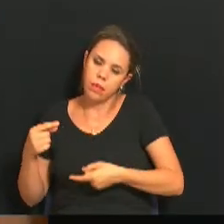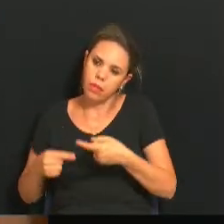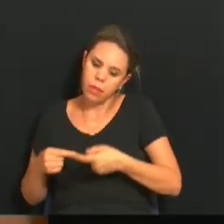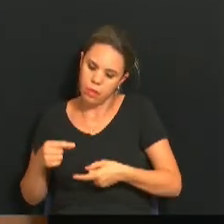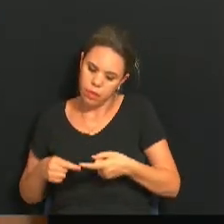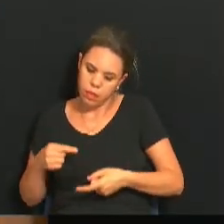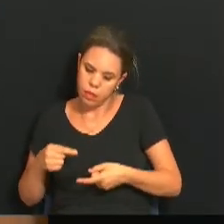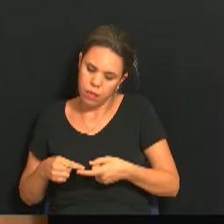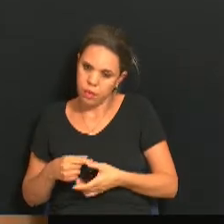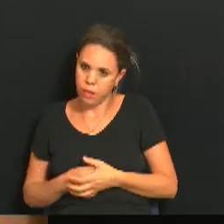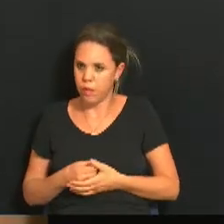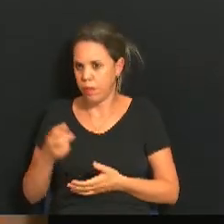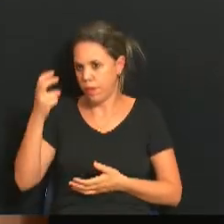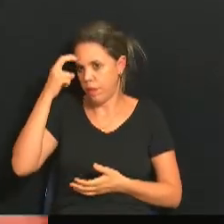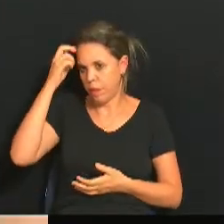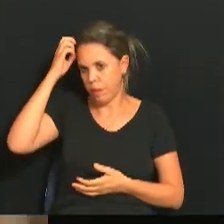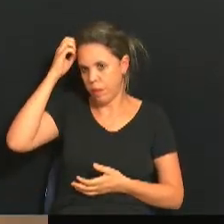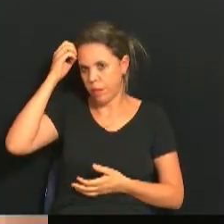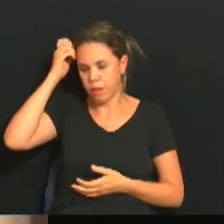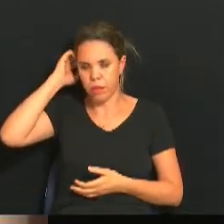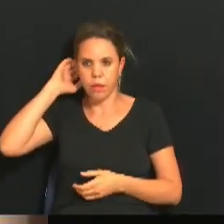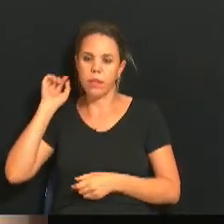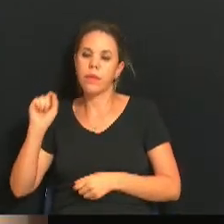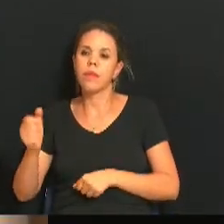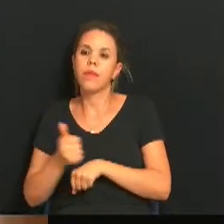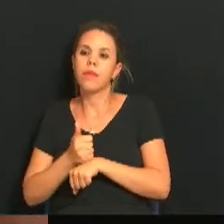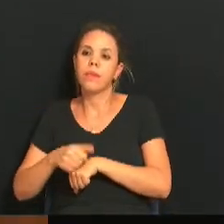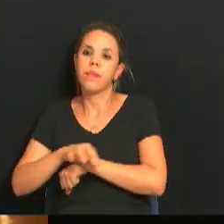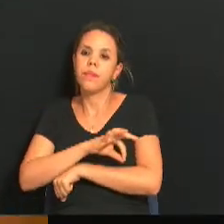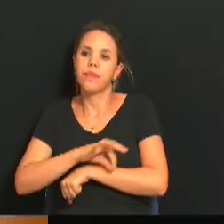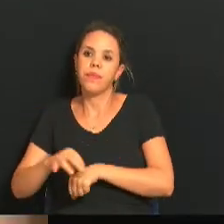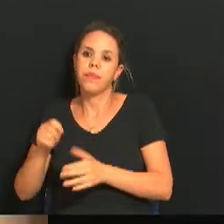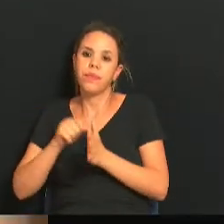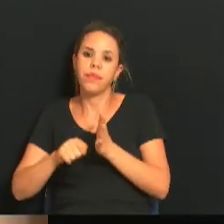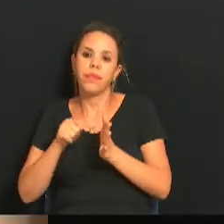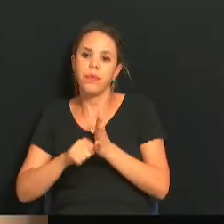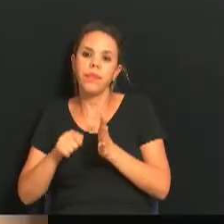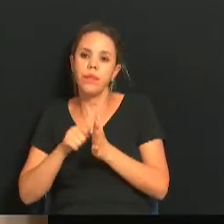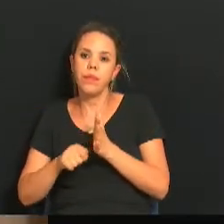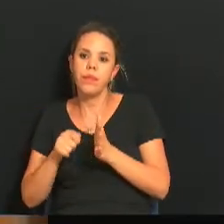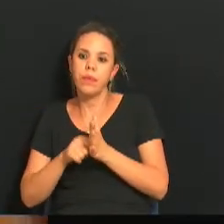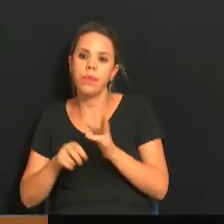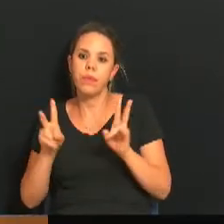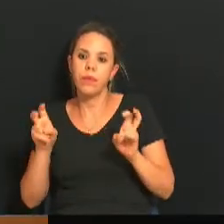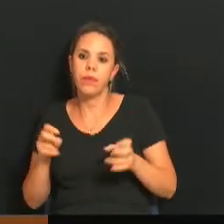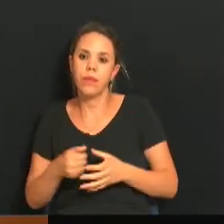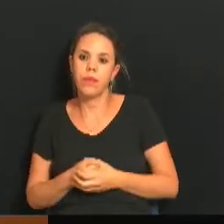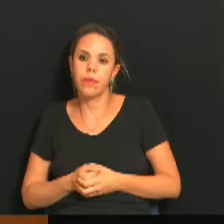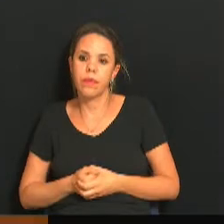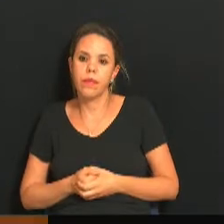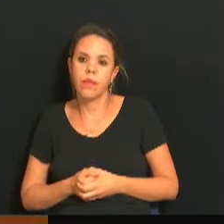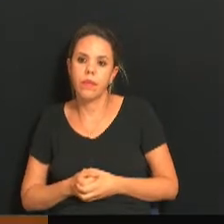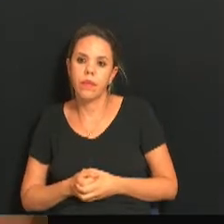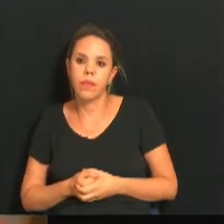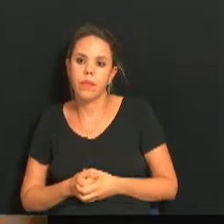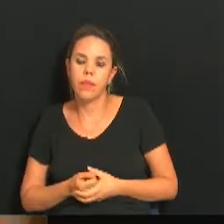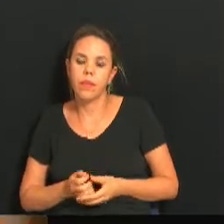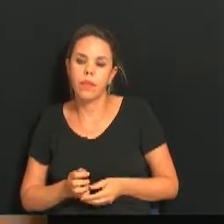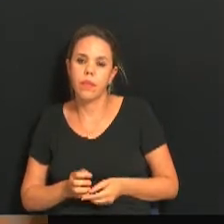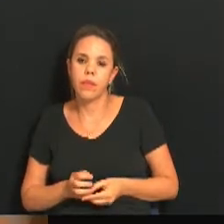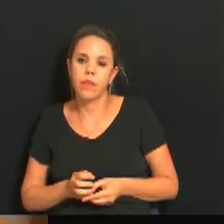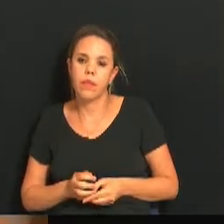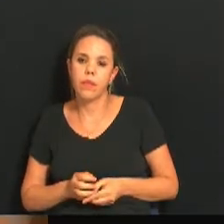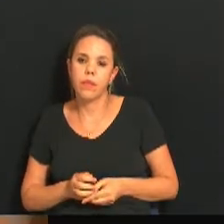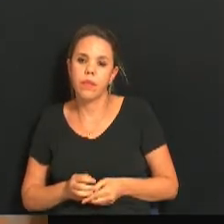cerimônia cultural quem é o arquiteto de assinou que validou essa questão tá e por